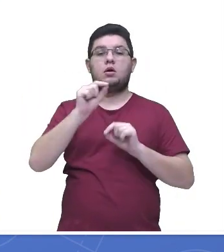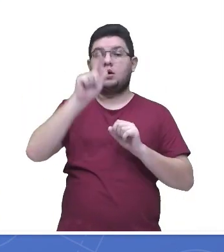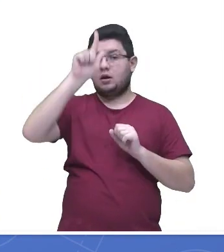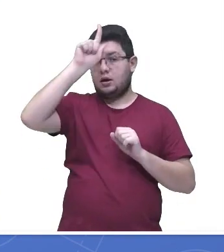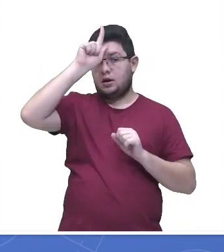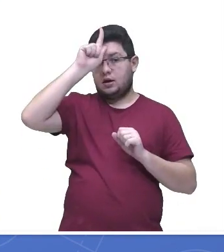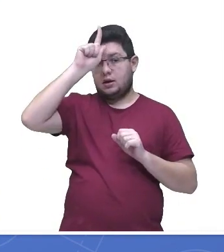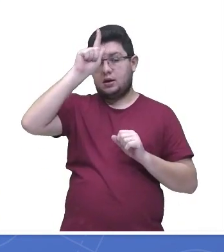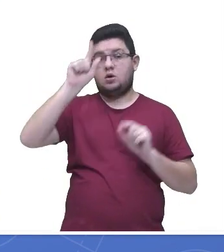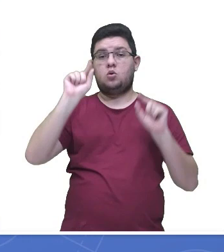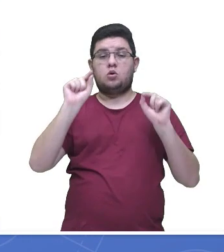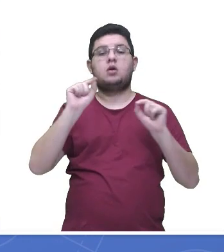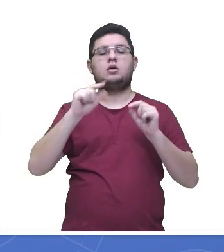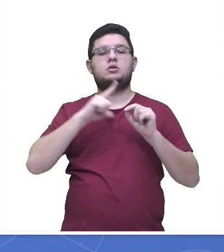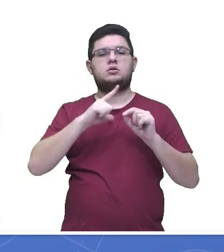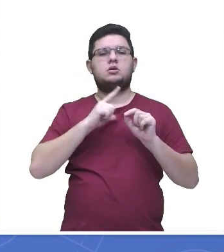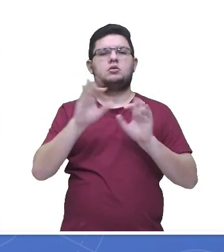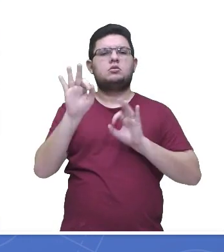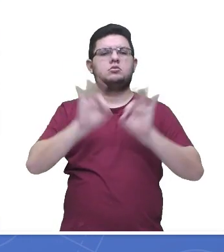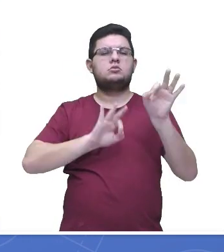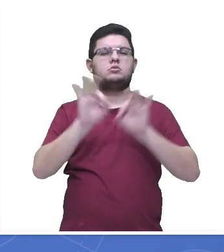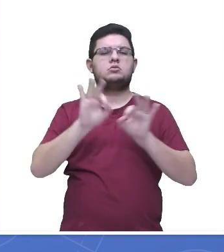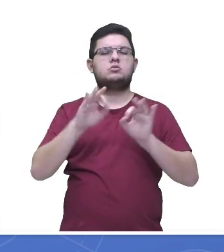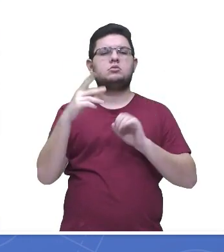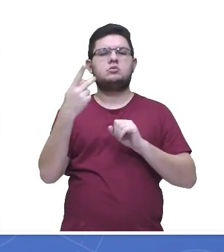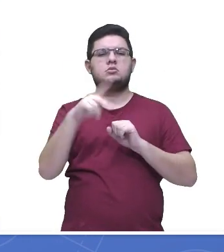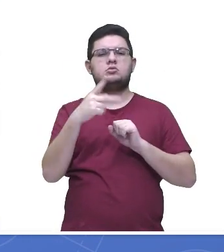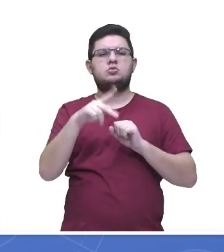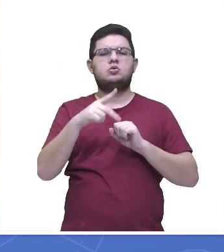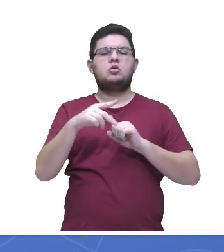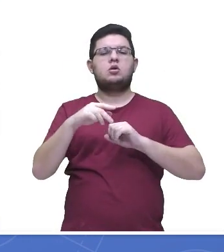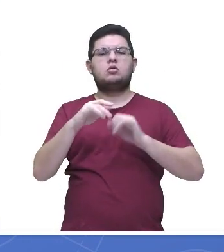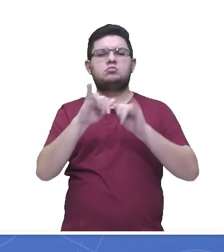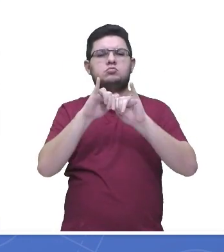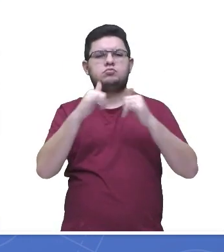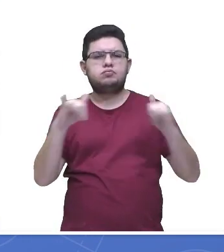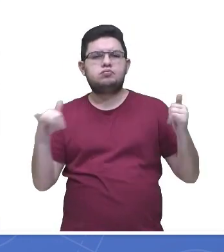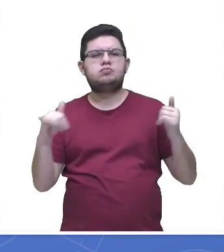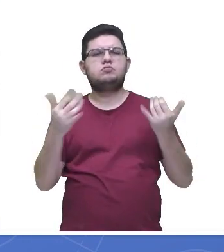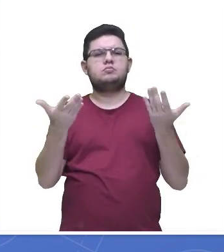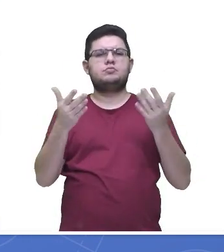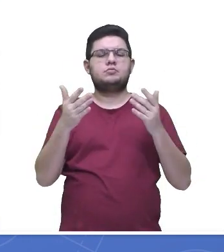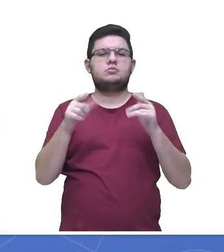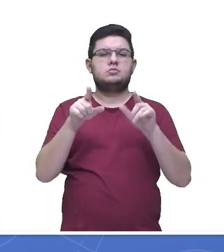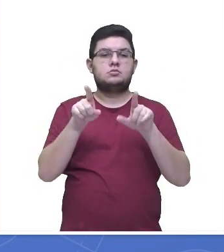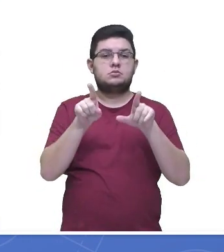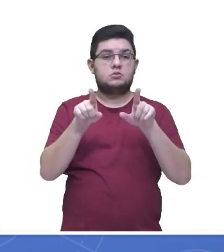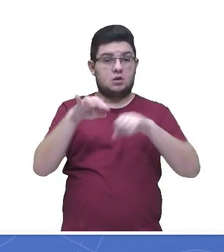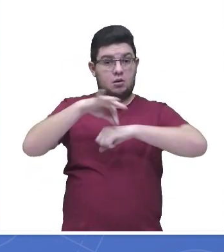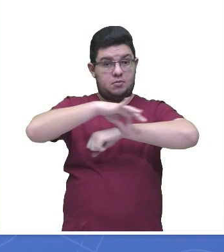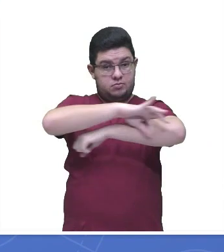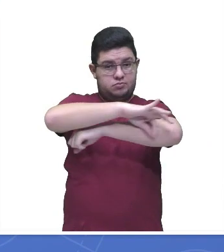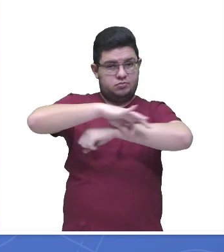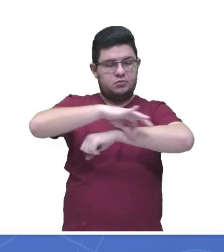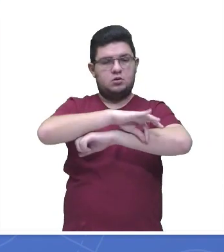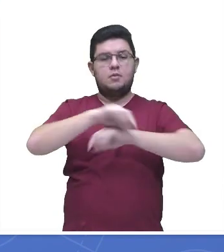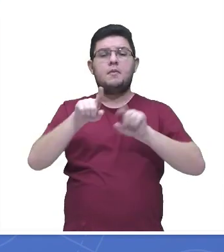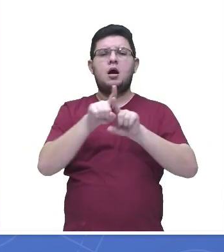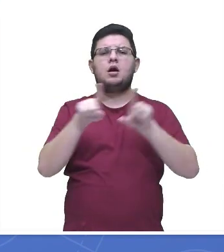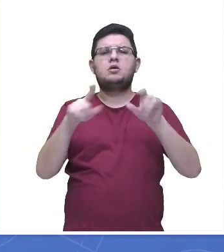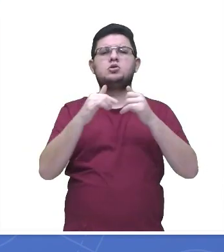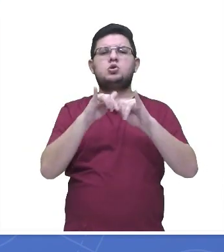do Egito, as influências do Egito na arquitetura e na escultura, só que na escultura vai ter